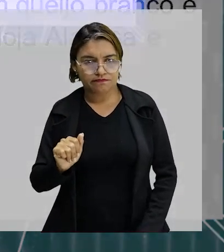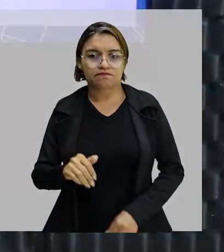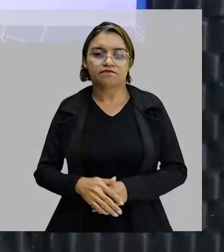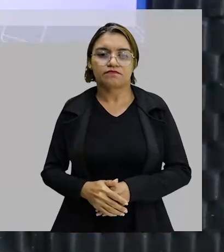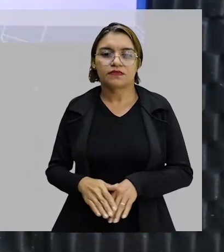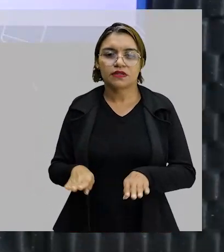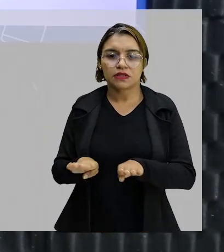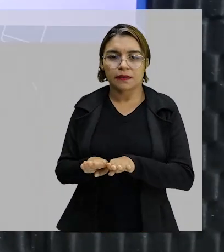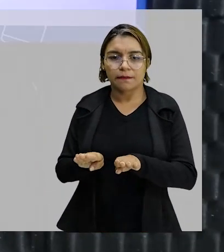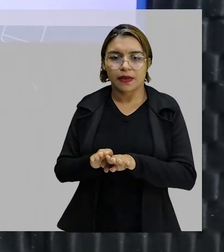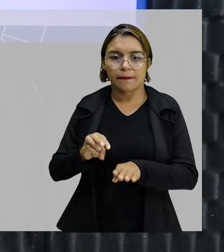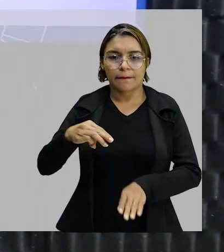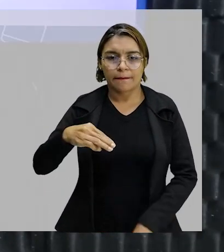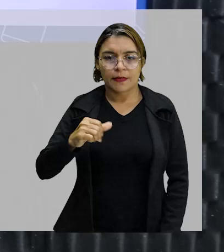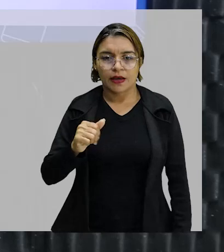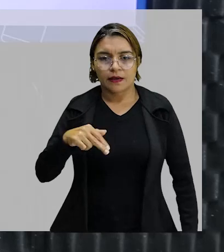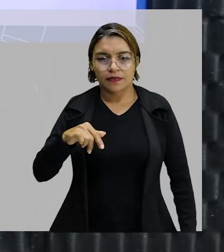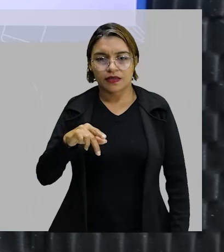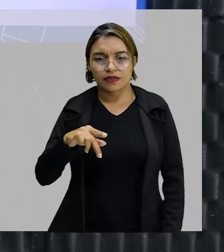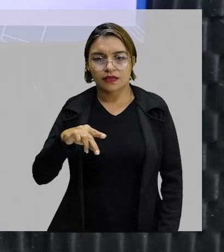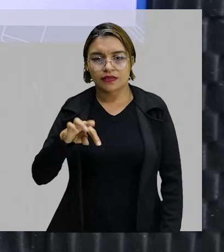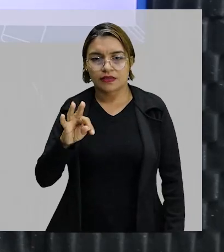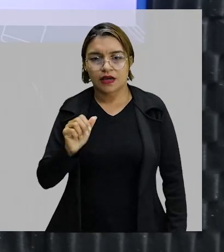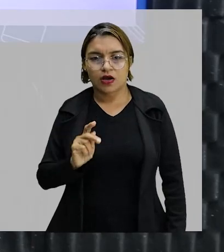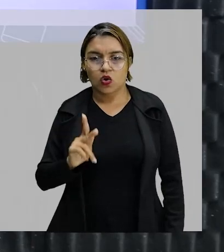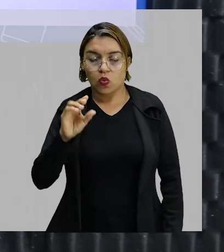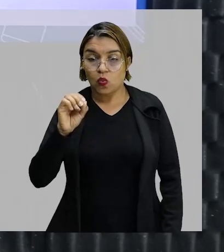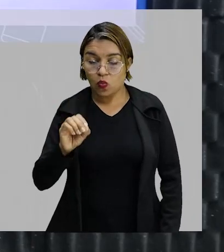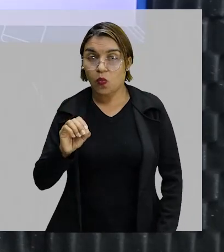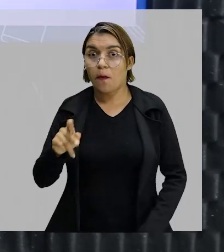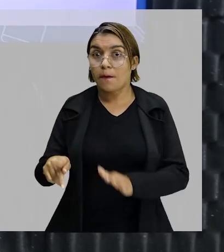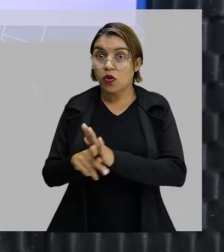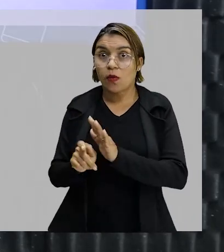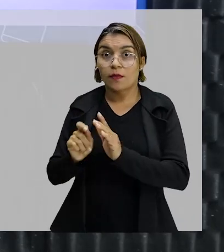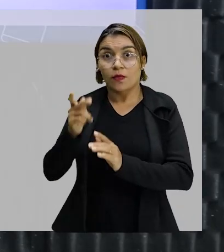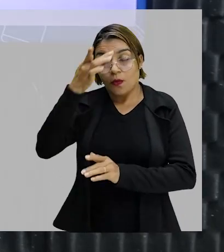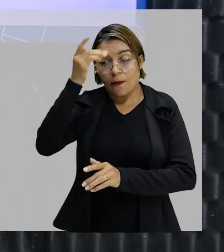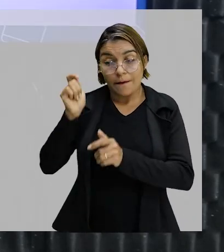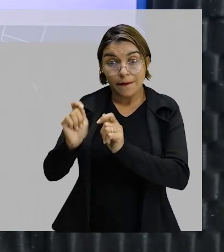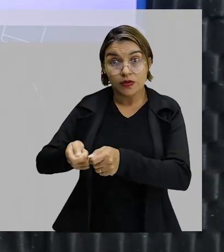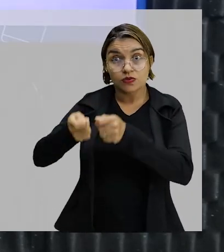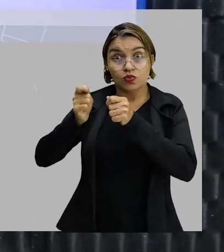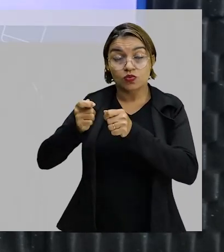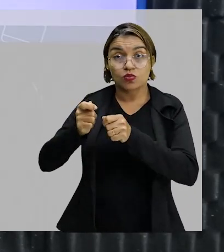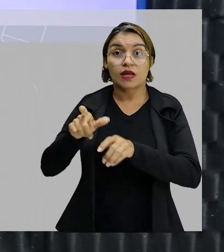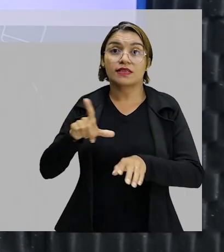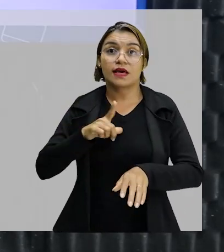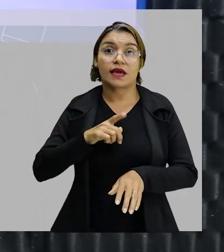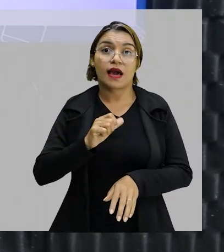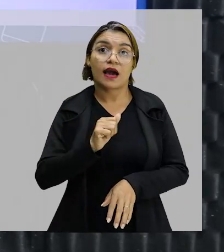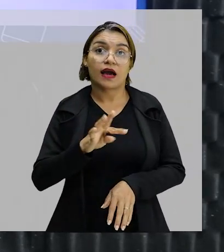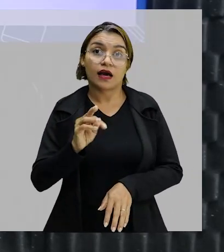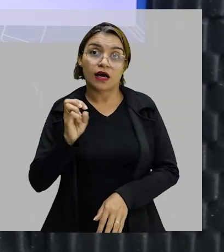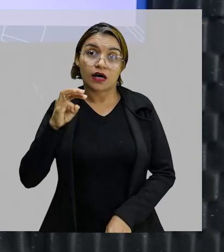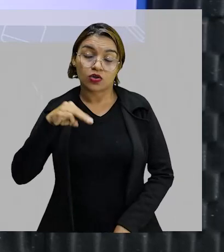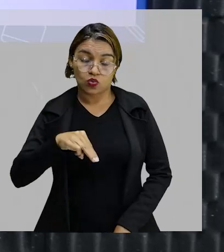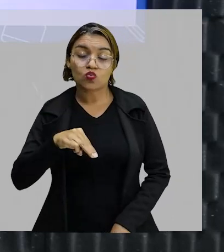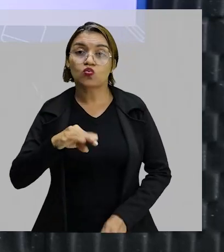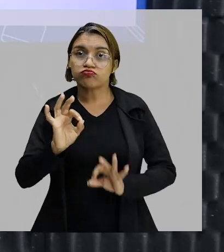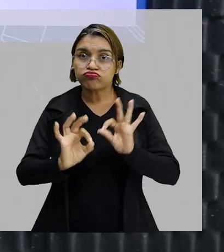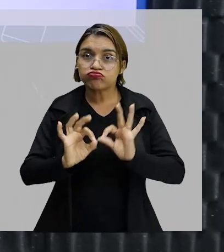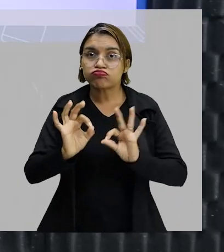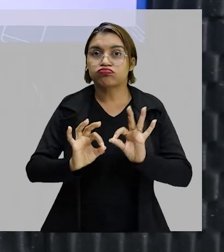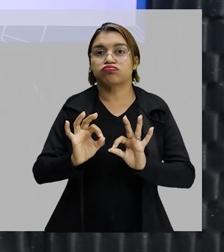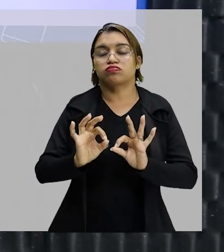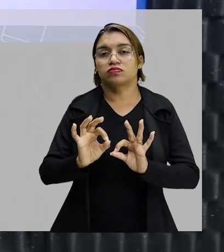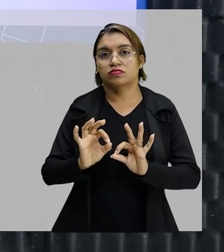marmitaco é o prato típico dos pescadores e é preparado com atum, bonito, que é um tipo de